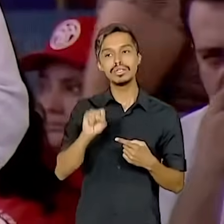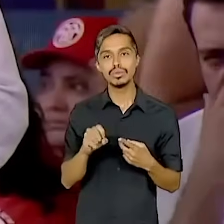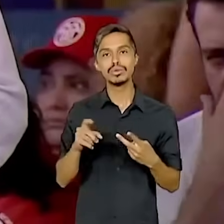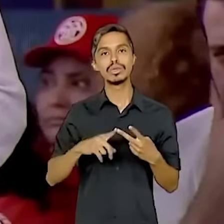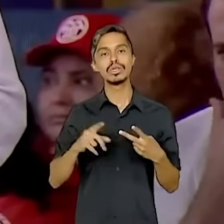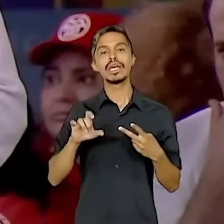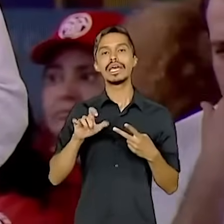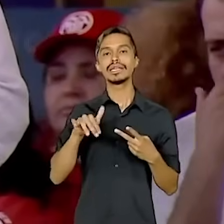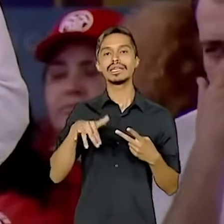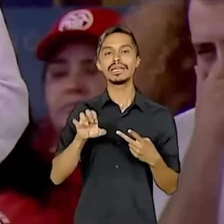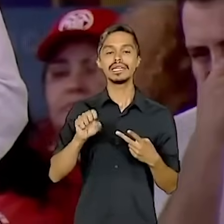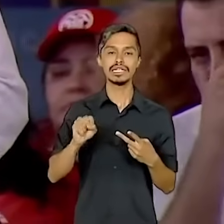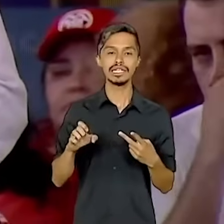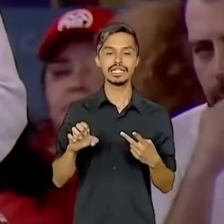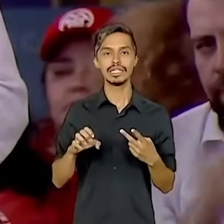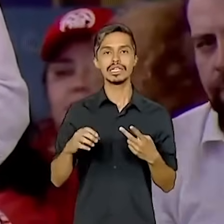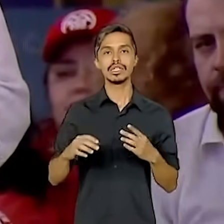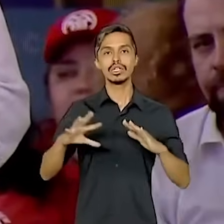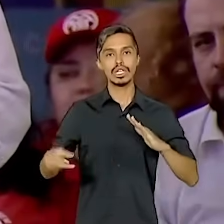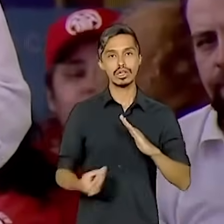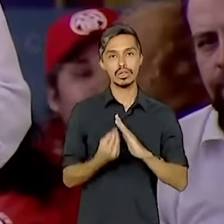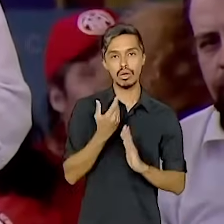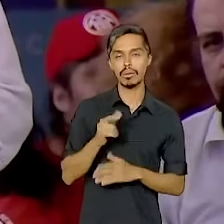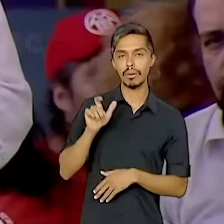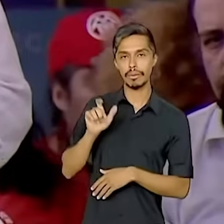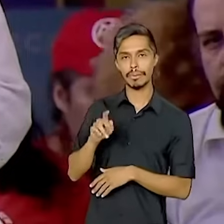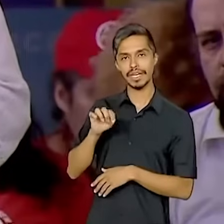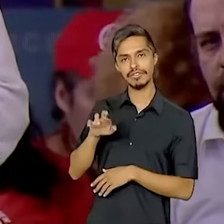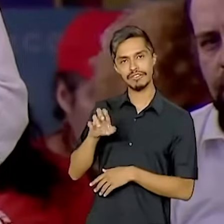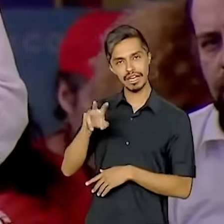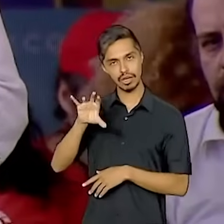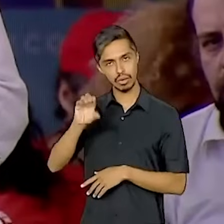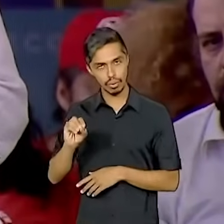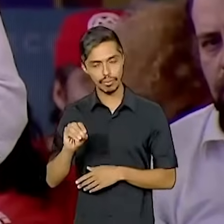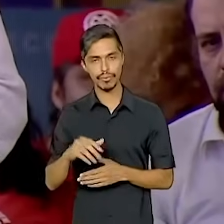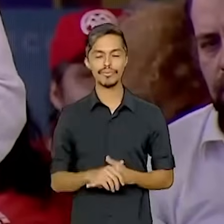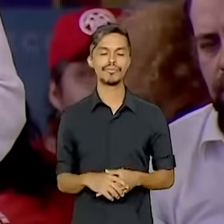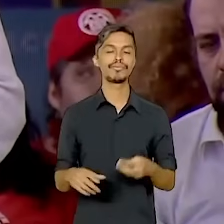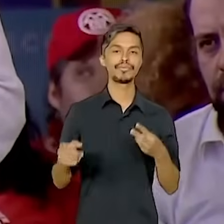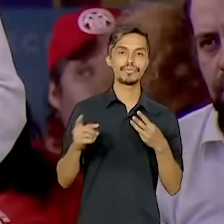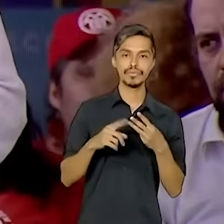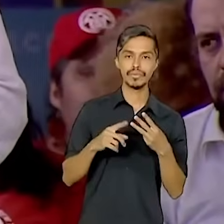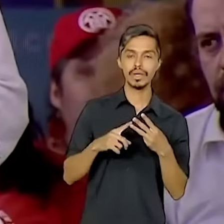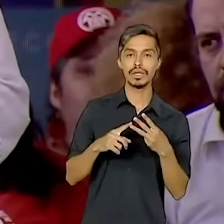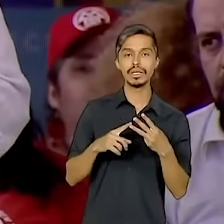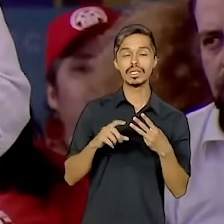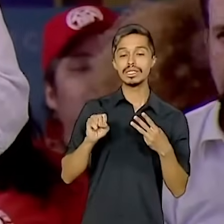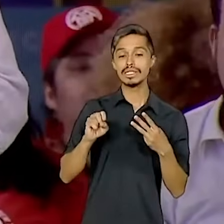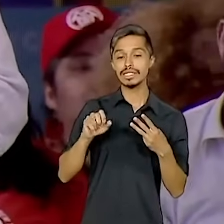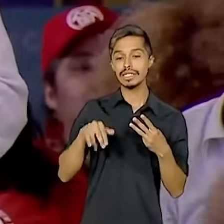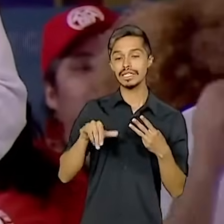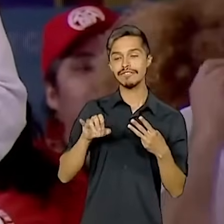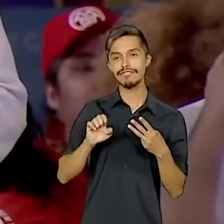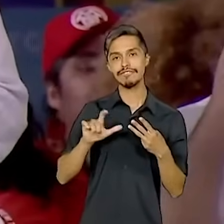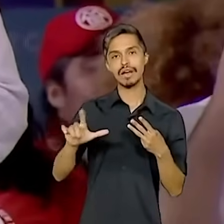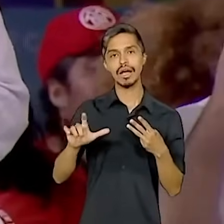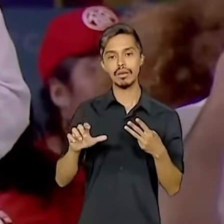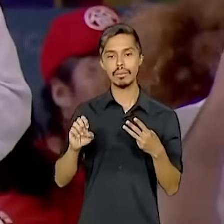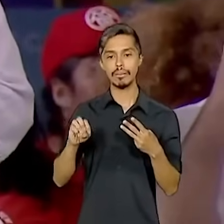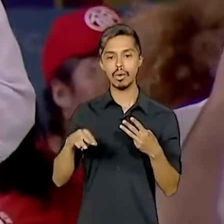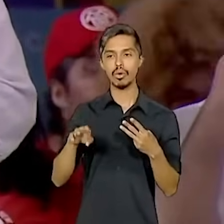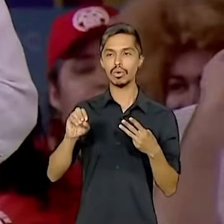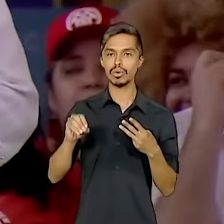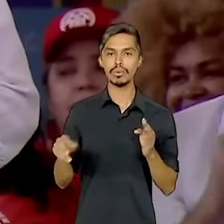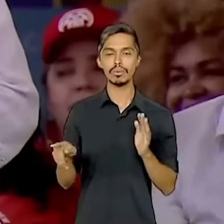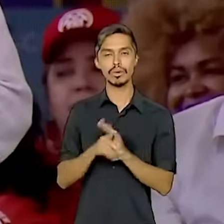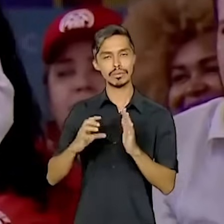a Elane do Quilombo Periférico, líder da bancada do PSOL na Câmara dos Vereadores, o Sinival Moura, líder da bancada